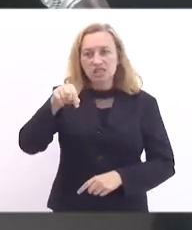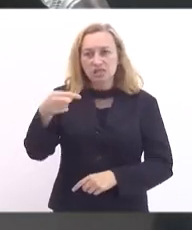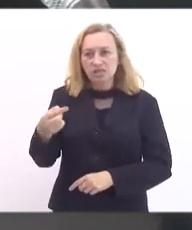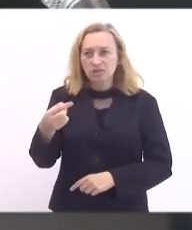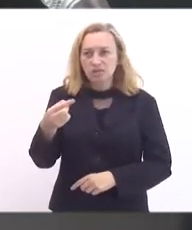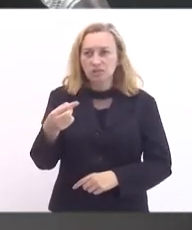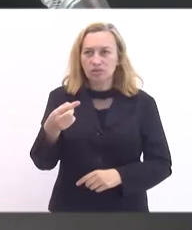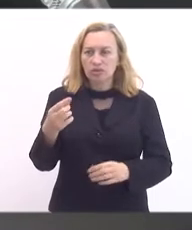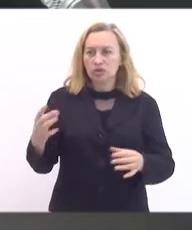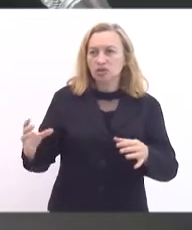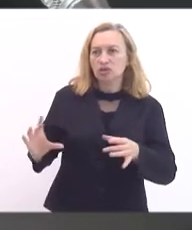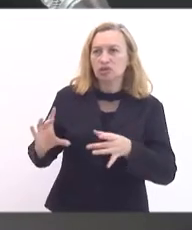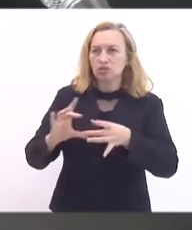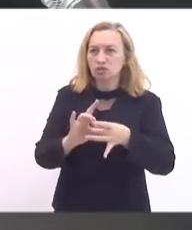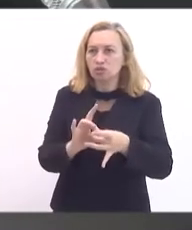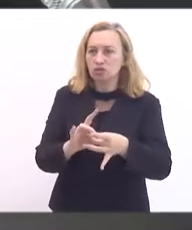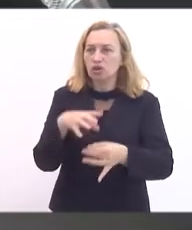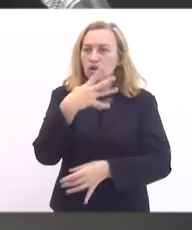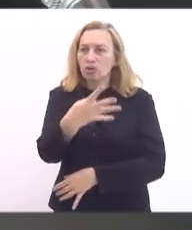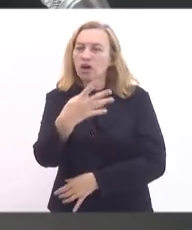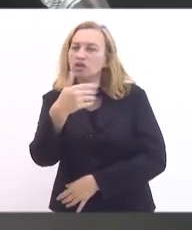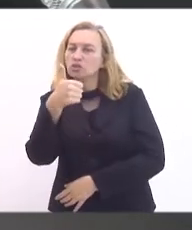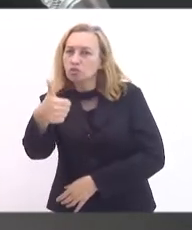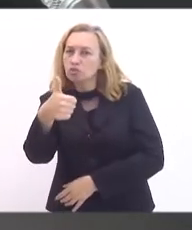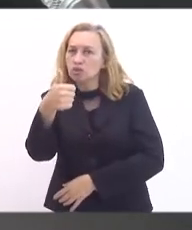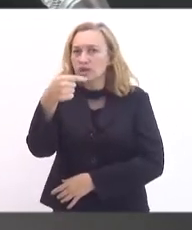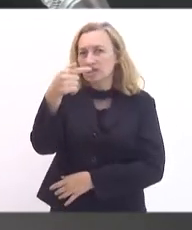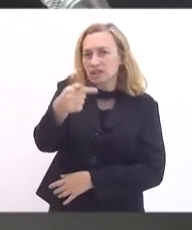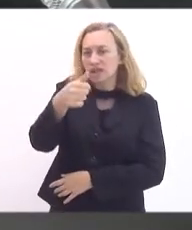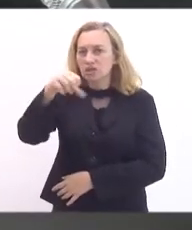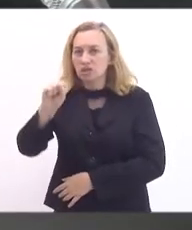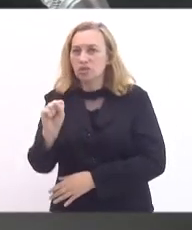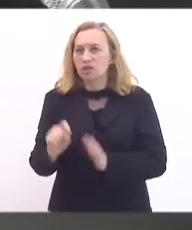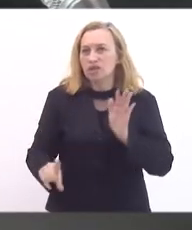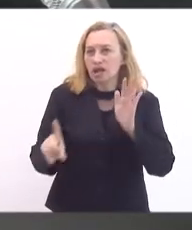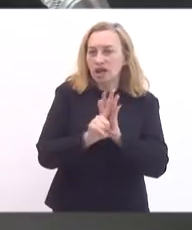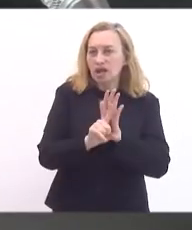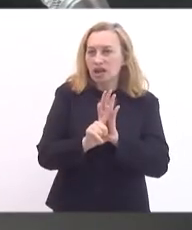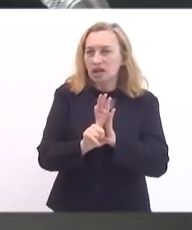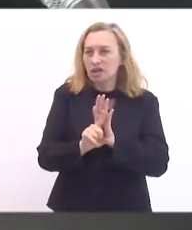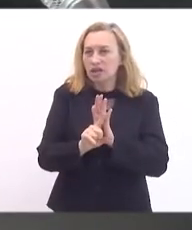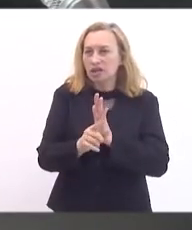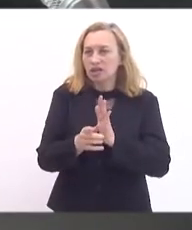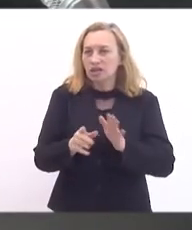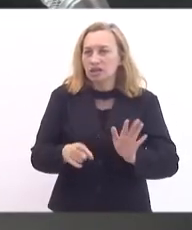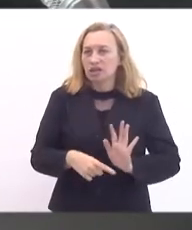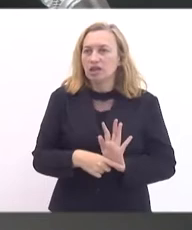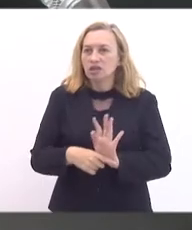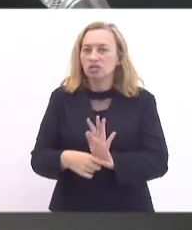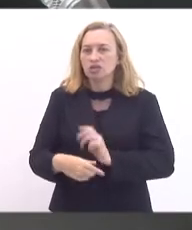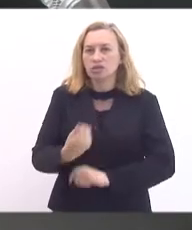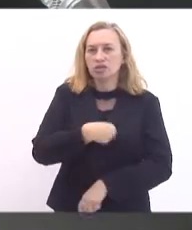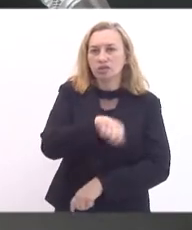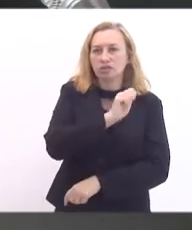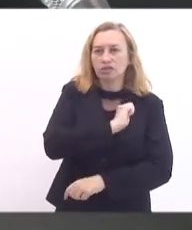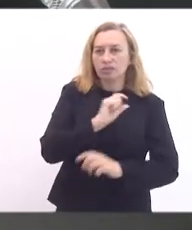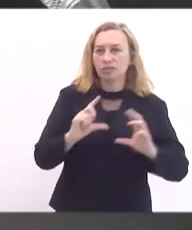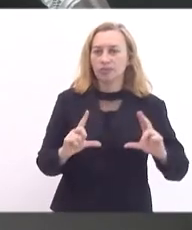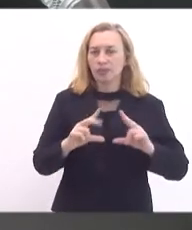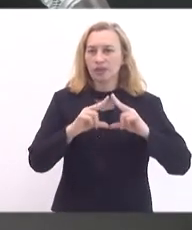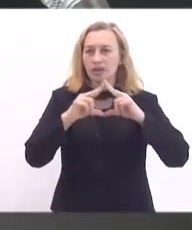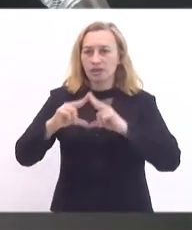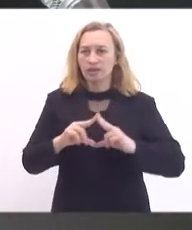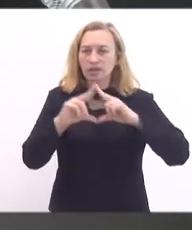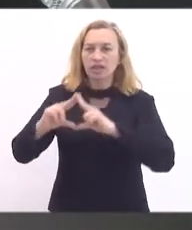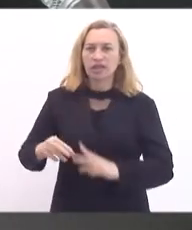elas migram para o benefício da 4178 que a lei que concede incentivo para reciclagem então é